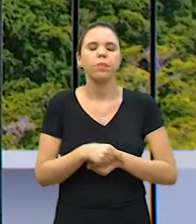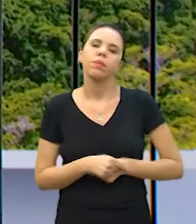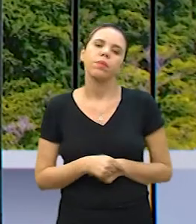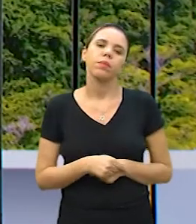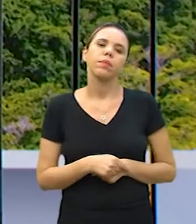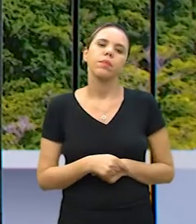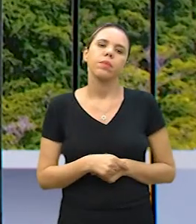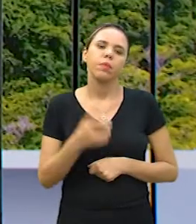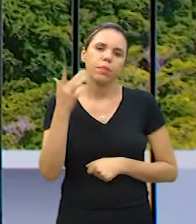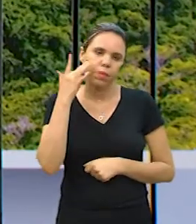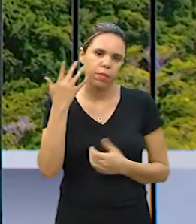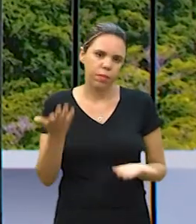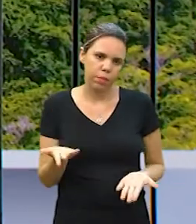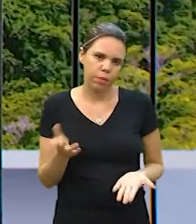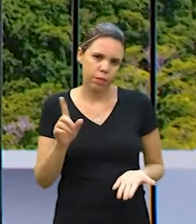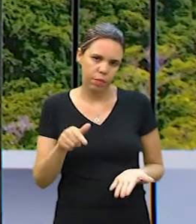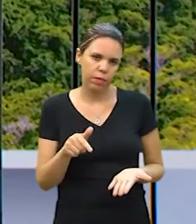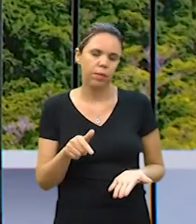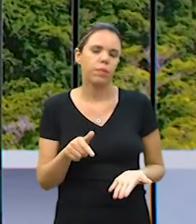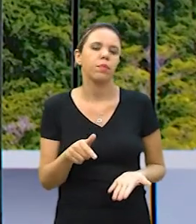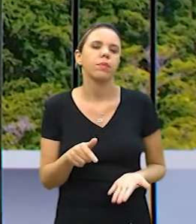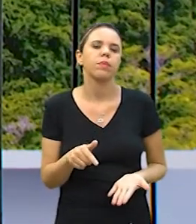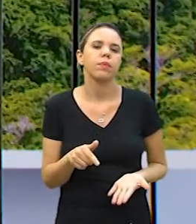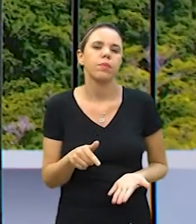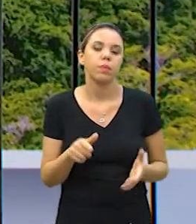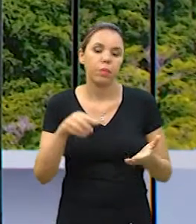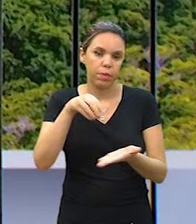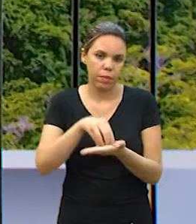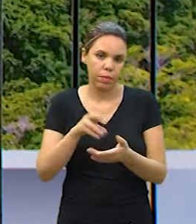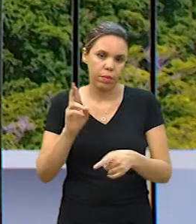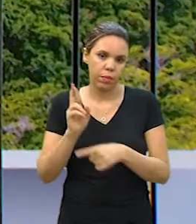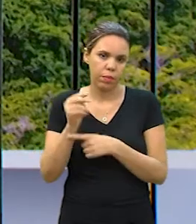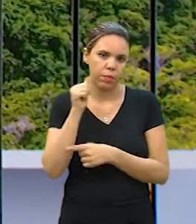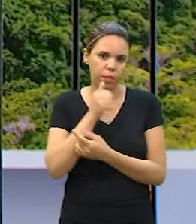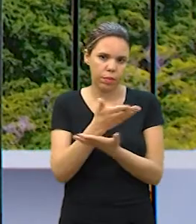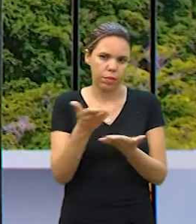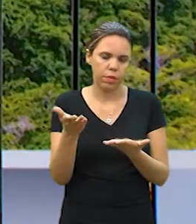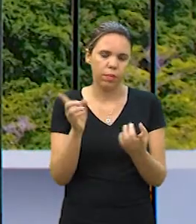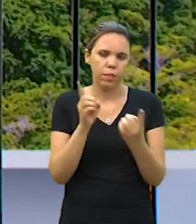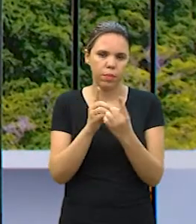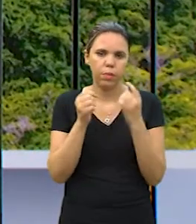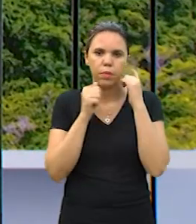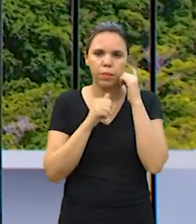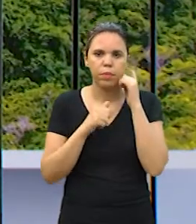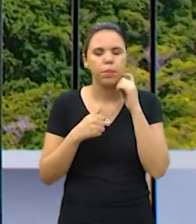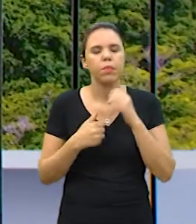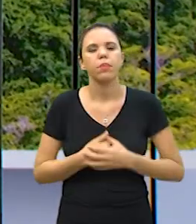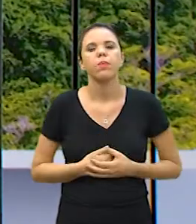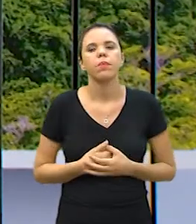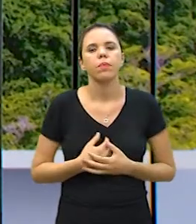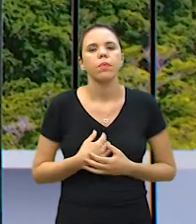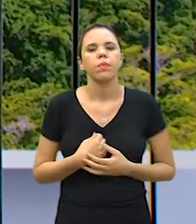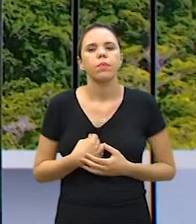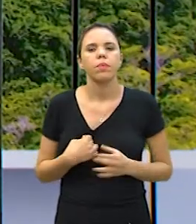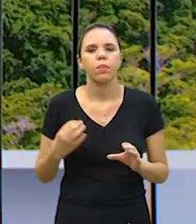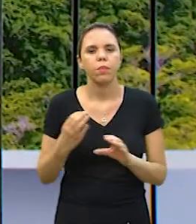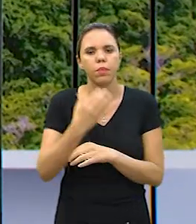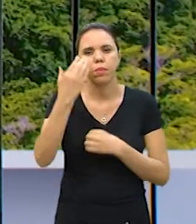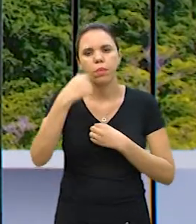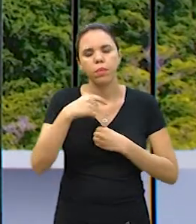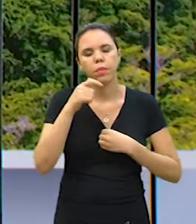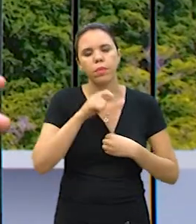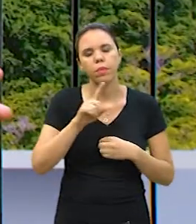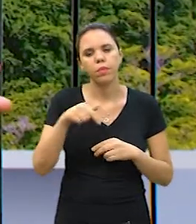isso, né? Mas eu acho que essa questão de um espaço de referência para o atendimento da mulher na sua